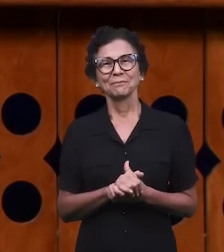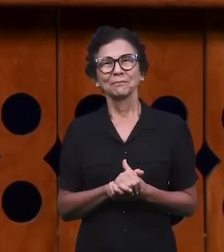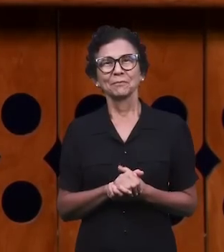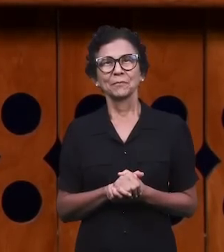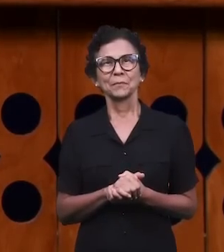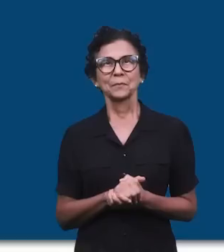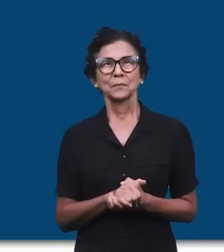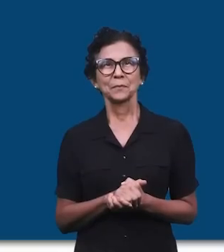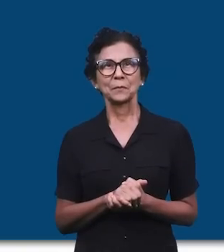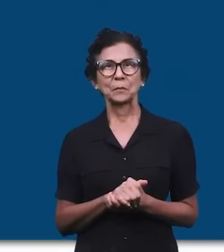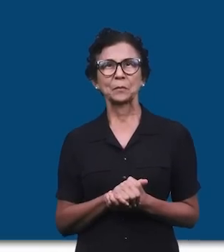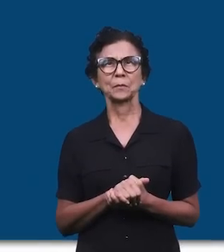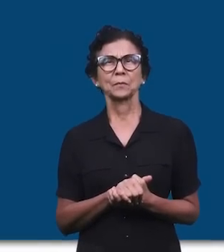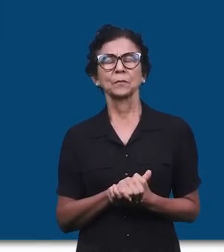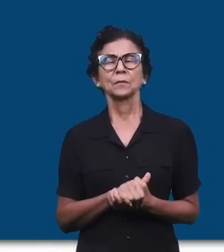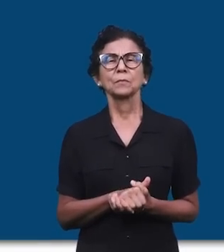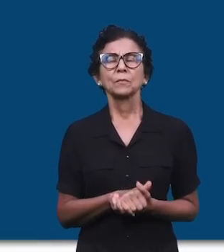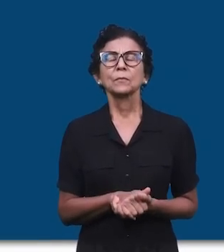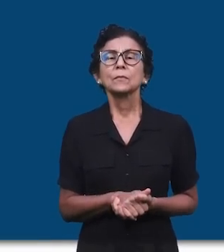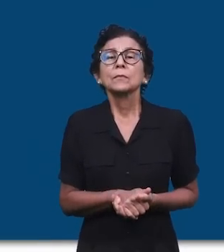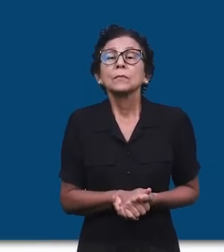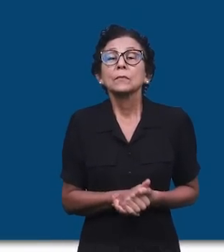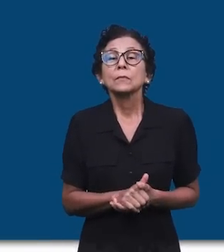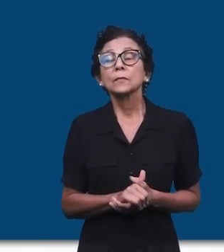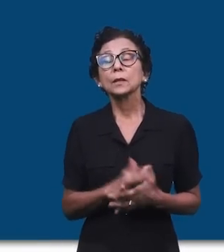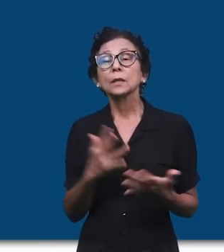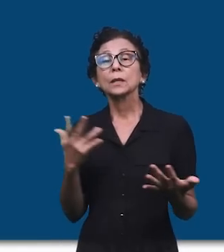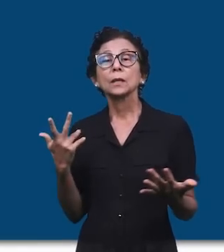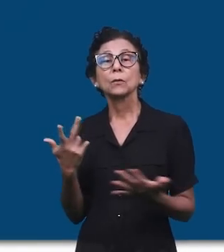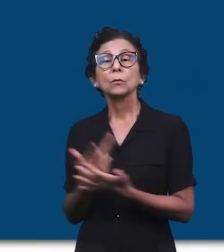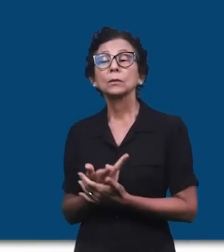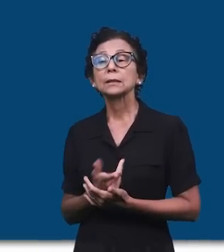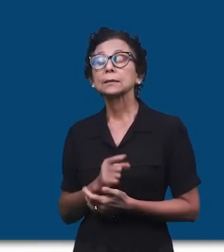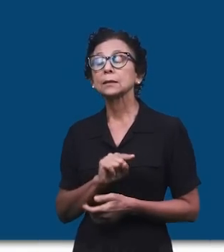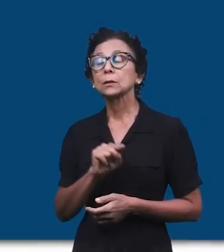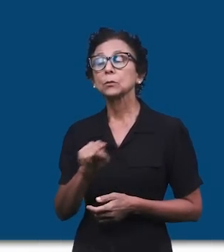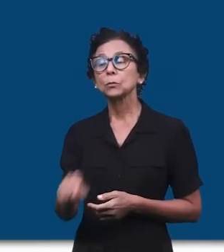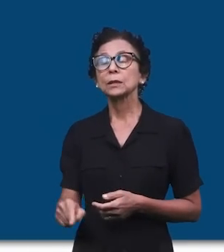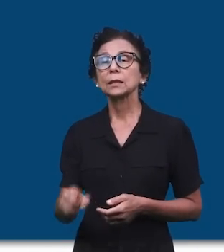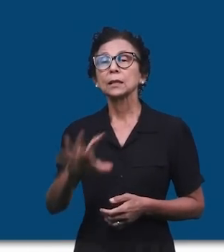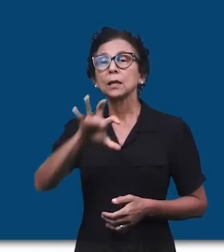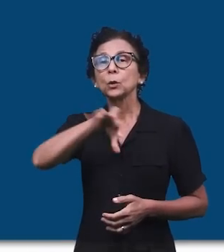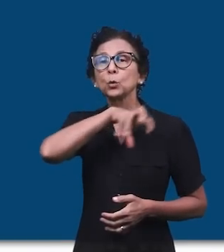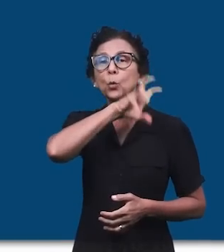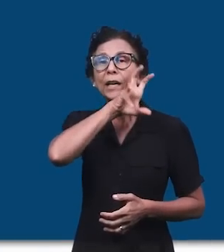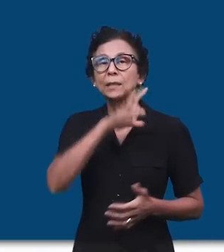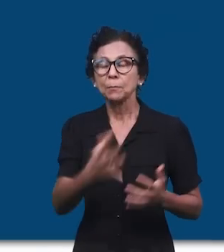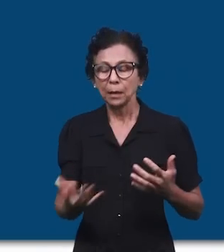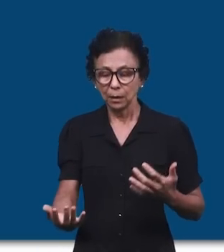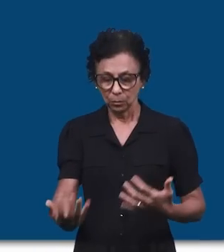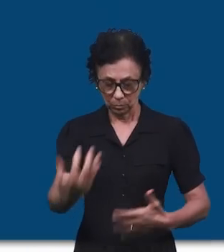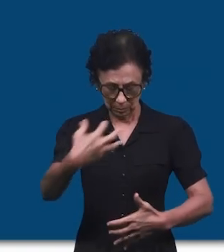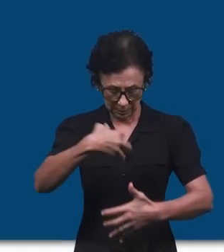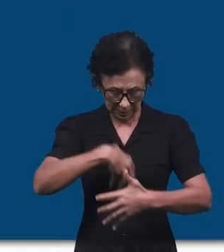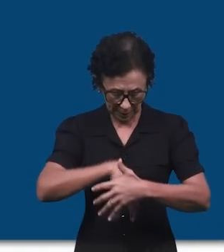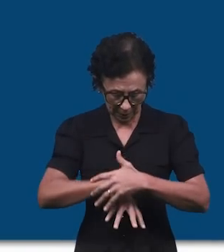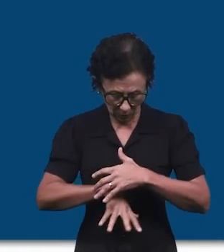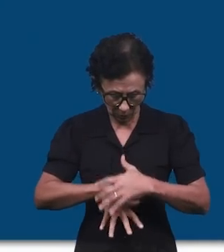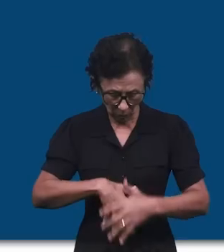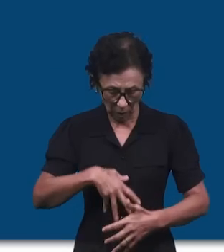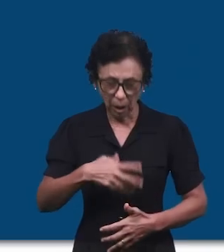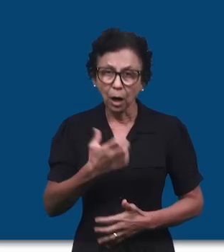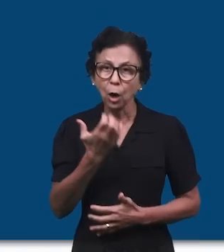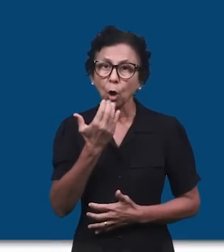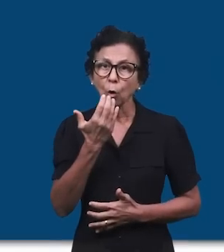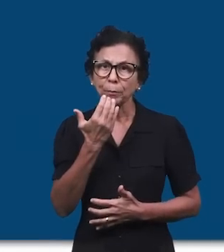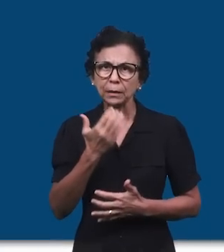A palavra do Senhor diz assim: Então lhes disse, do comedor saiu comida e